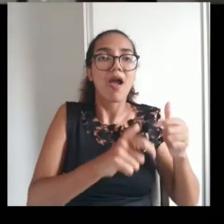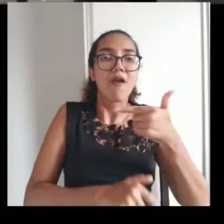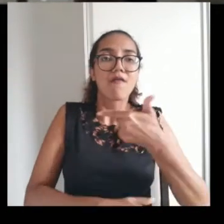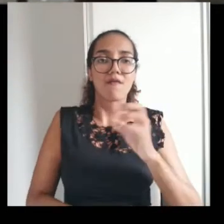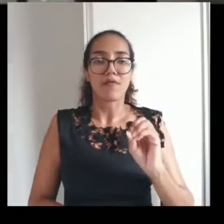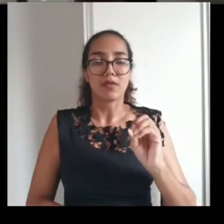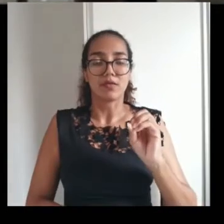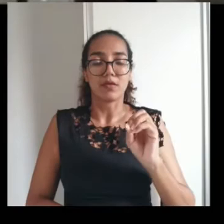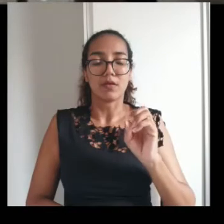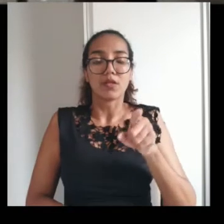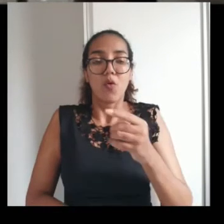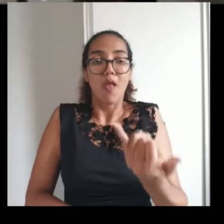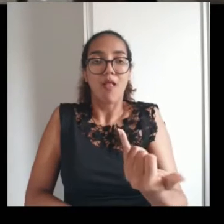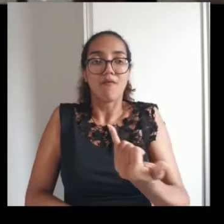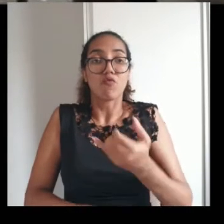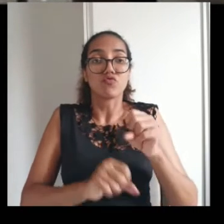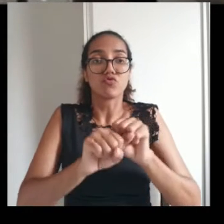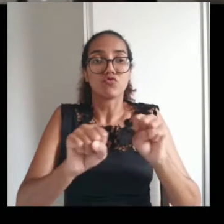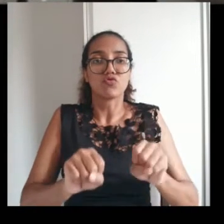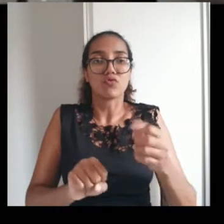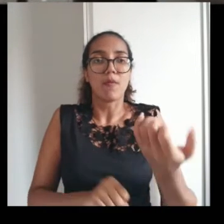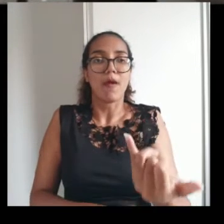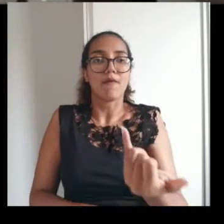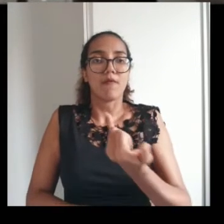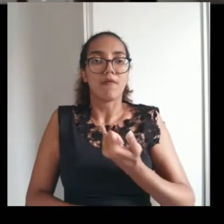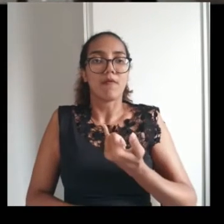Uma exceção específica para isso daí, né?